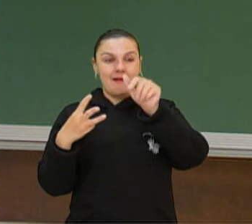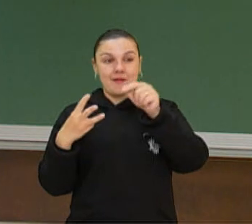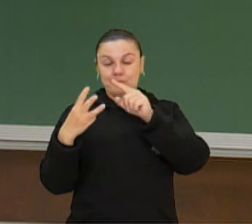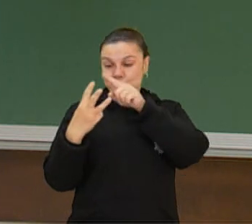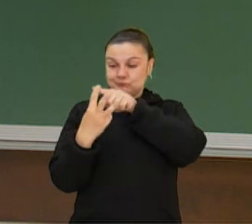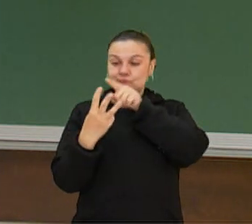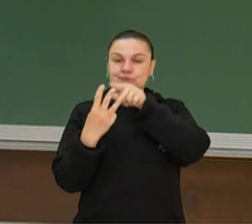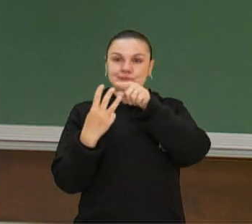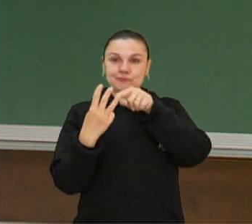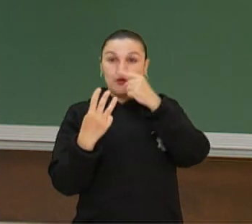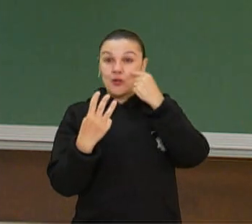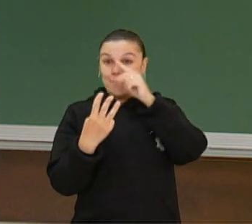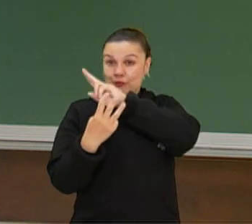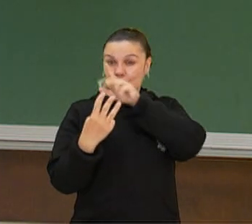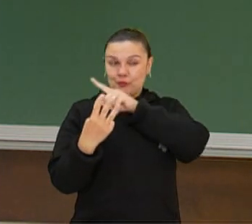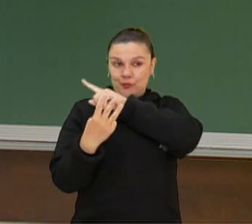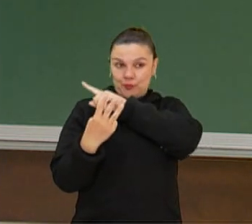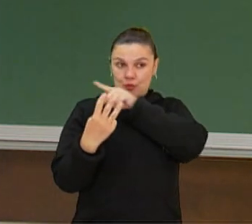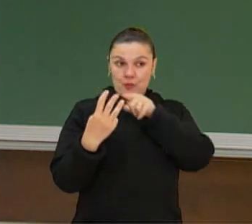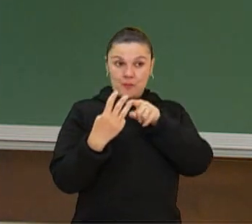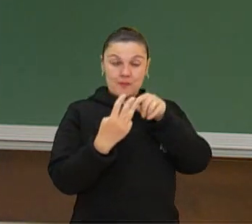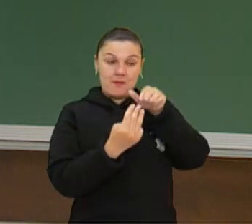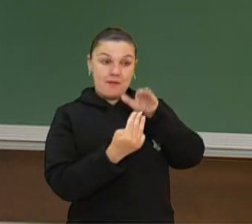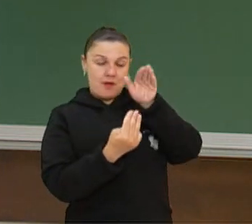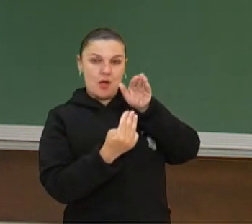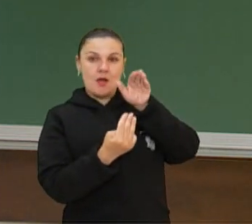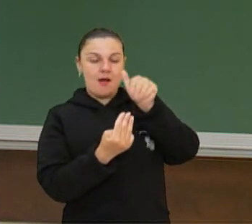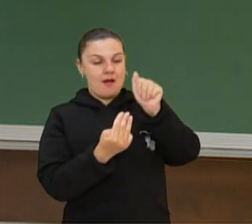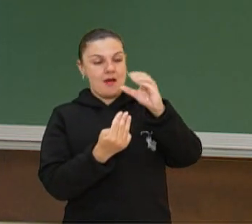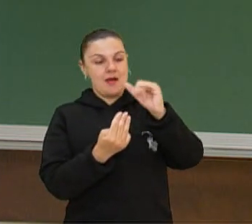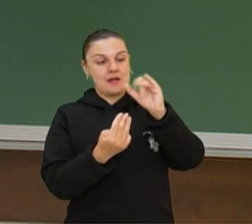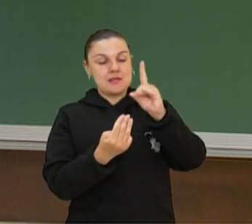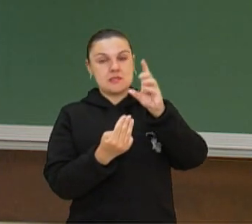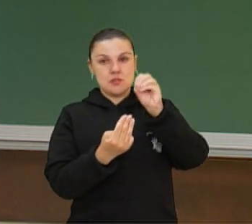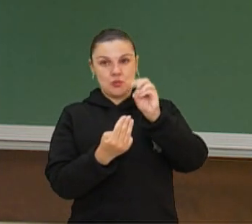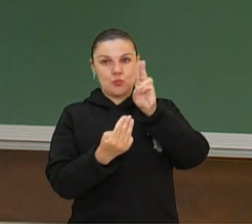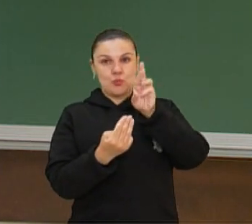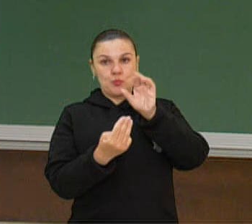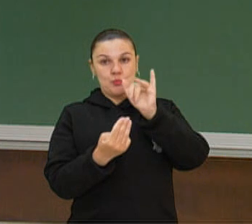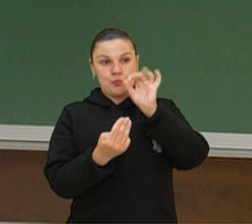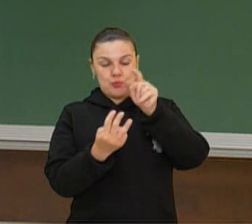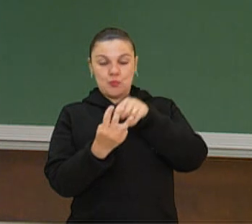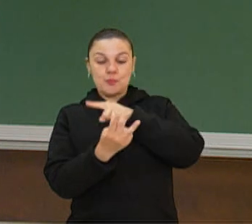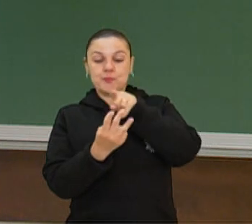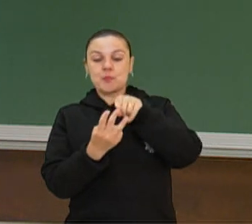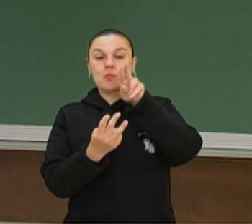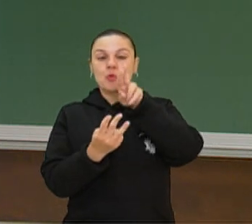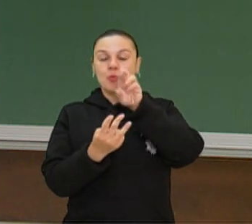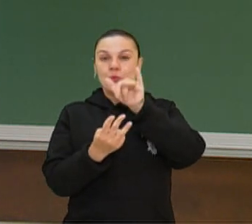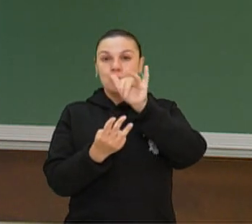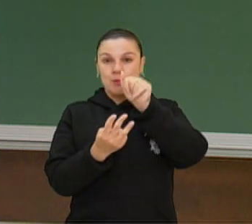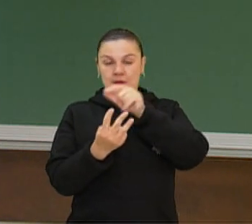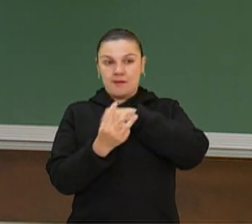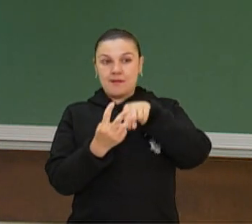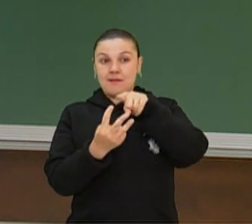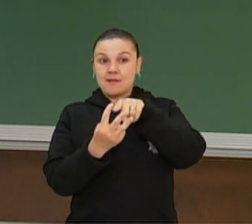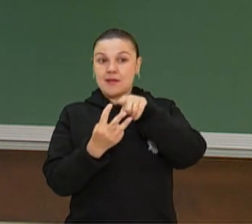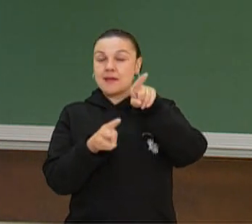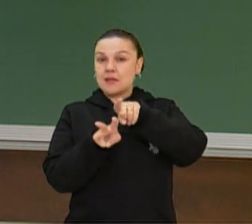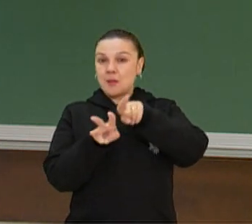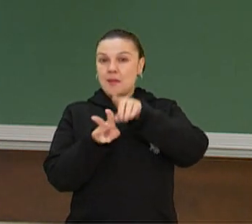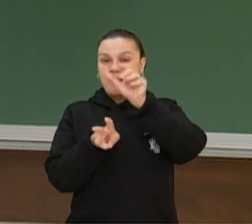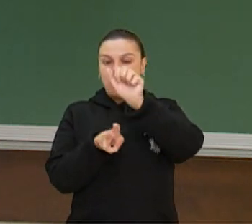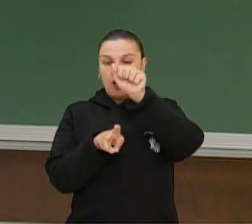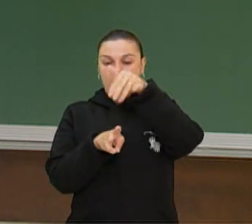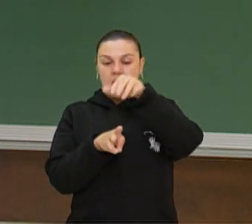e amônia. Conforme eu vou subindo nessa escala aqui, ó, eu vou ter aumento de toxicidade e aumento de solubilidade, ou seja, a